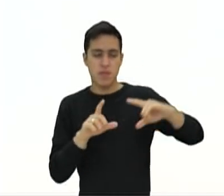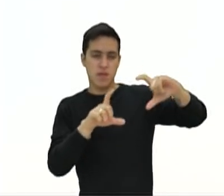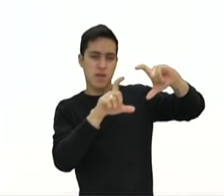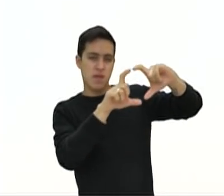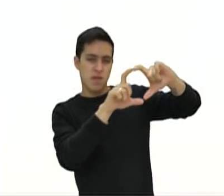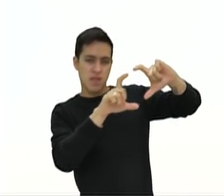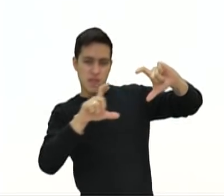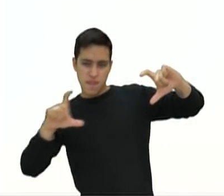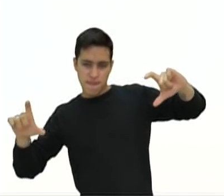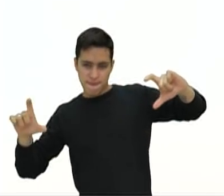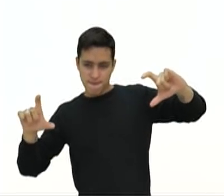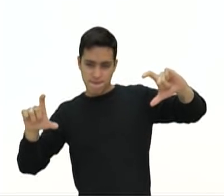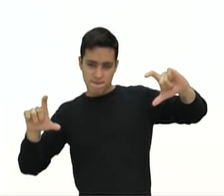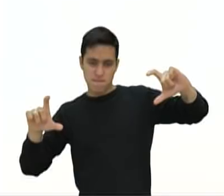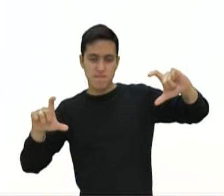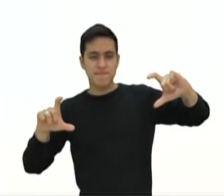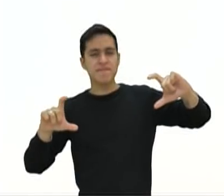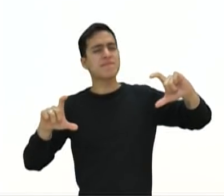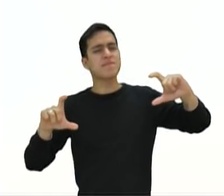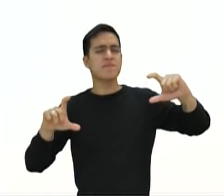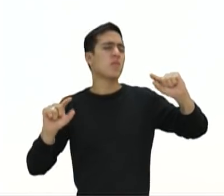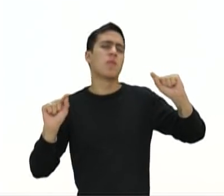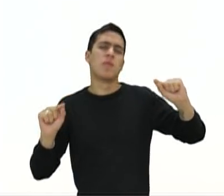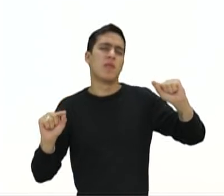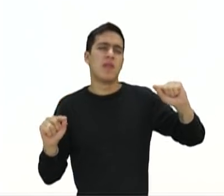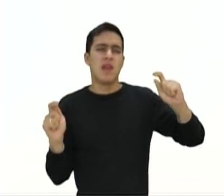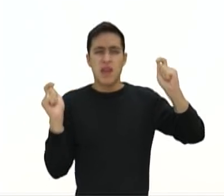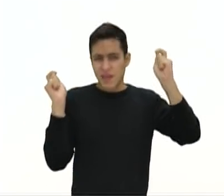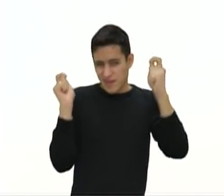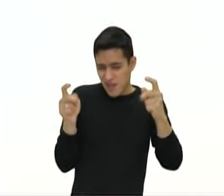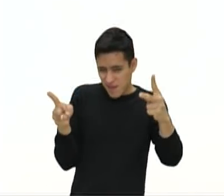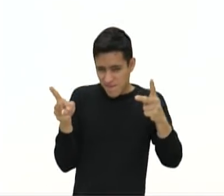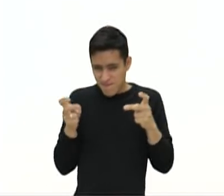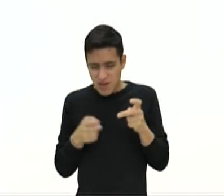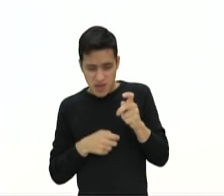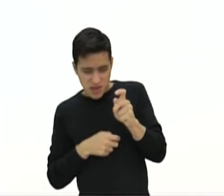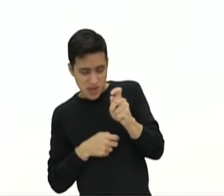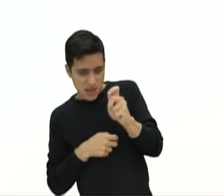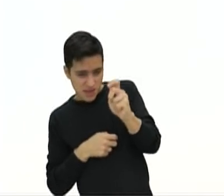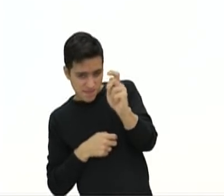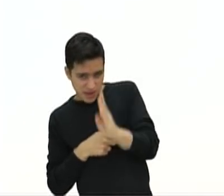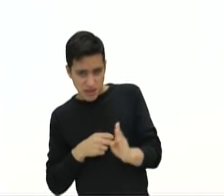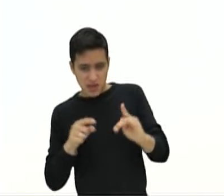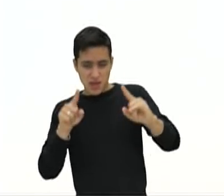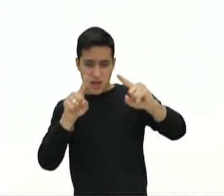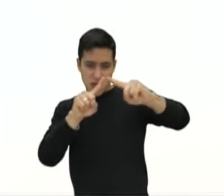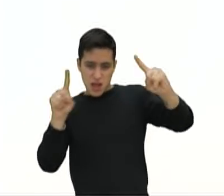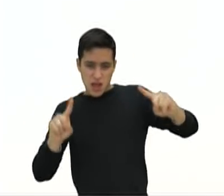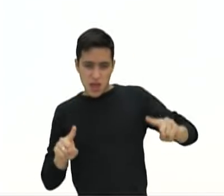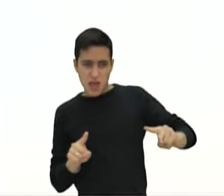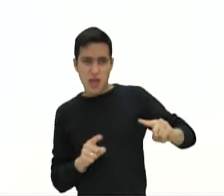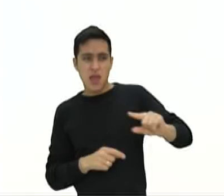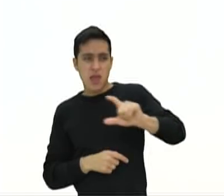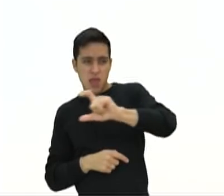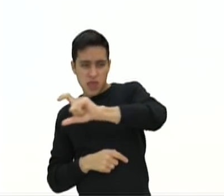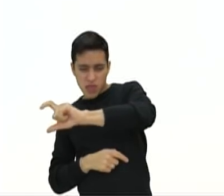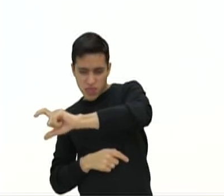o Equador. Se vocês observarem aqui no mapa, a maior parte do Brasil está na